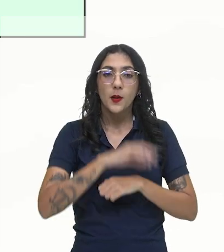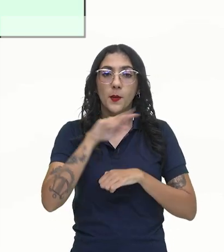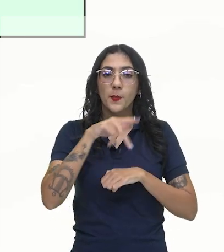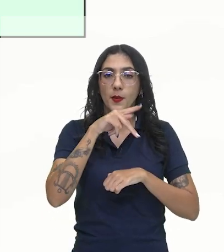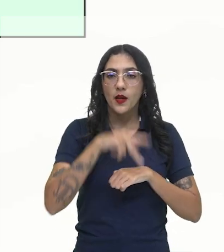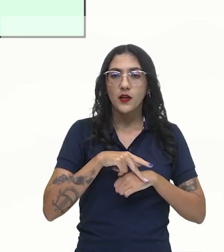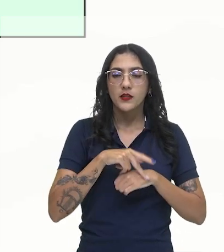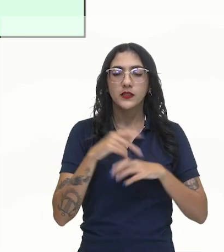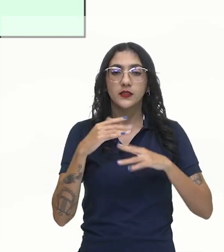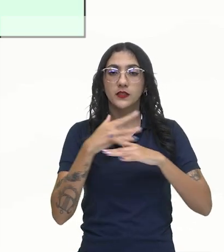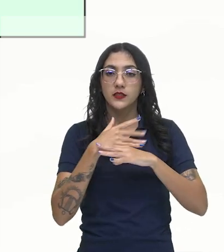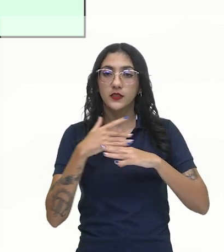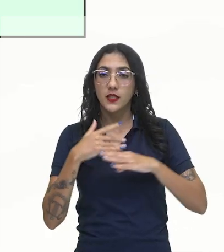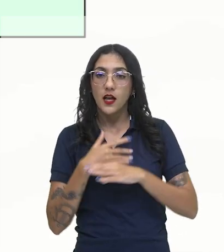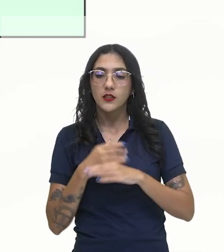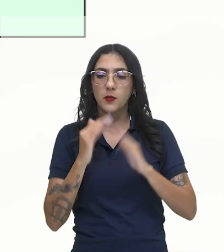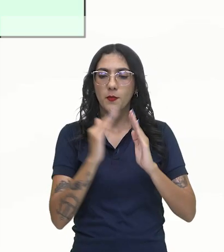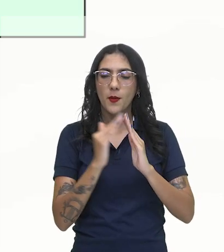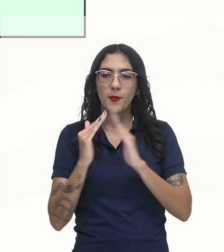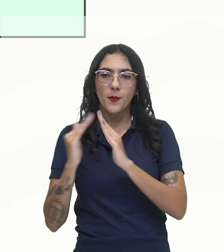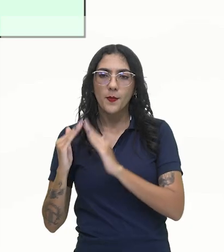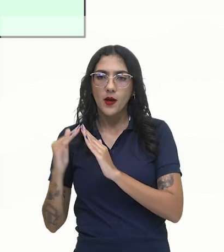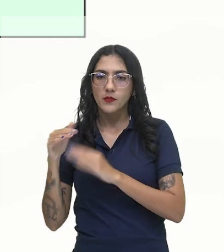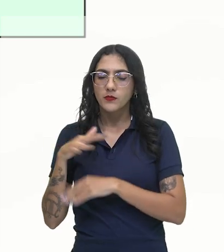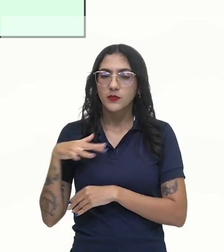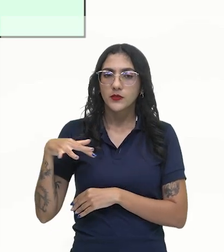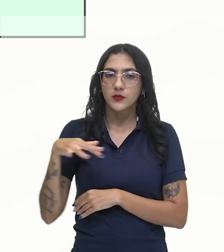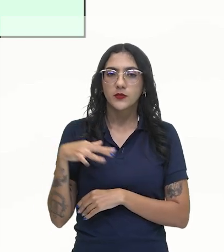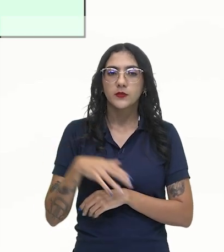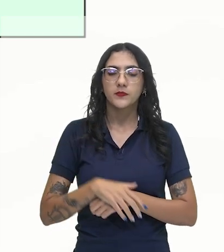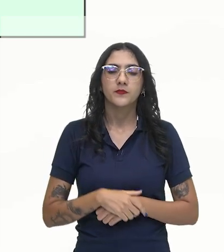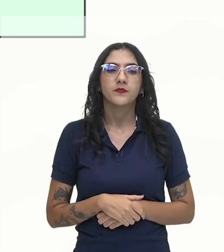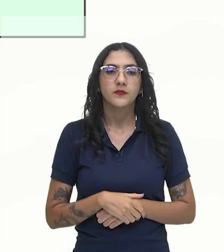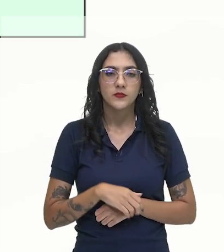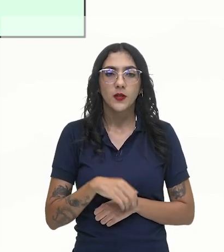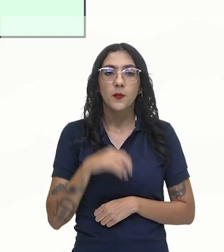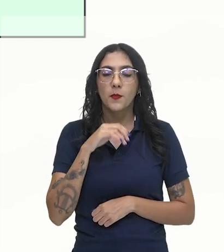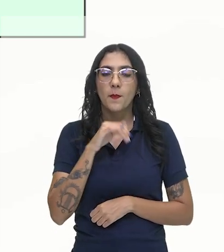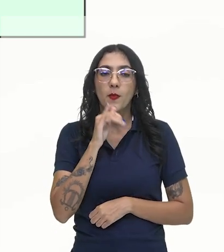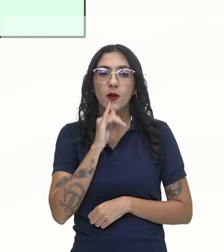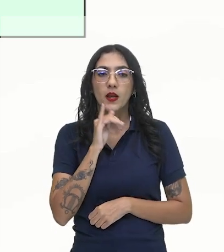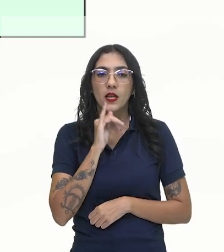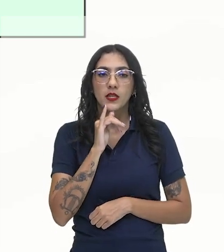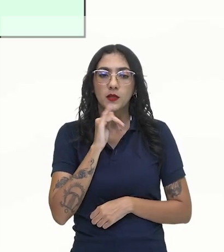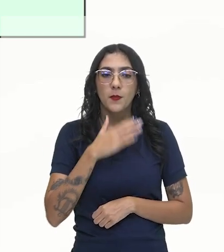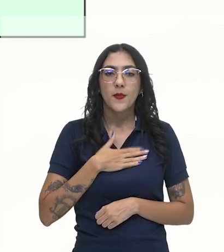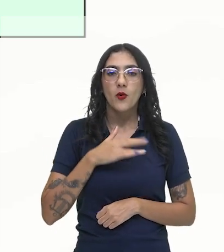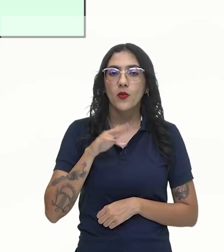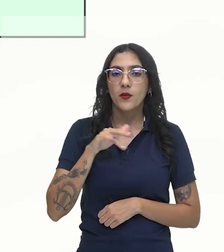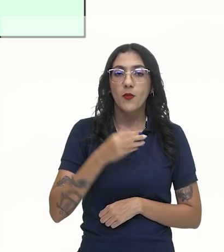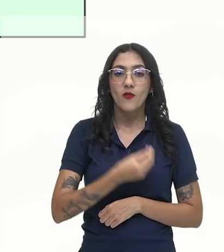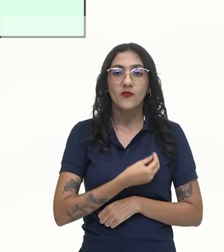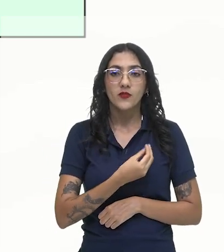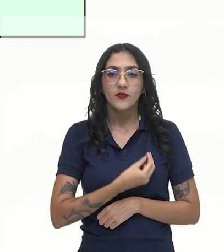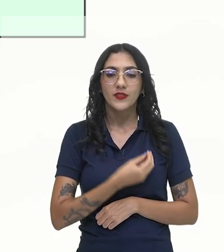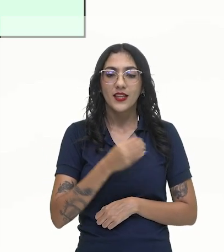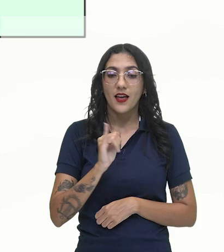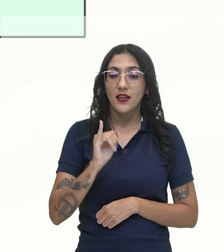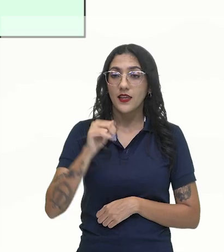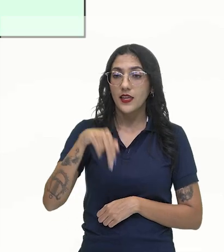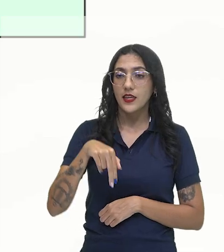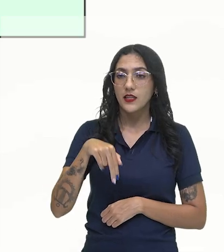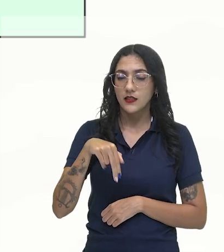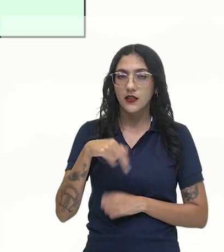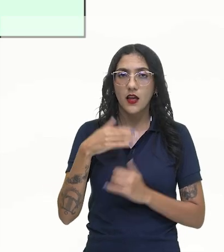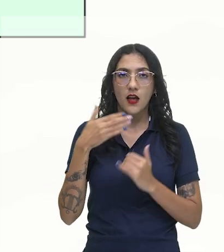Países, cidades, bairros também utilizamos. My brother lives in Altazes. Ele mora em